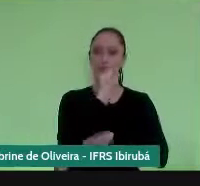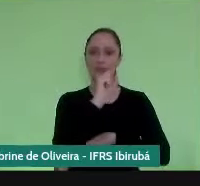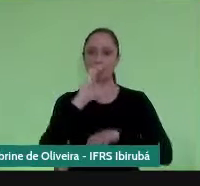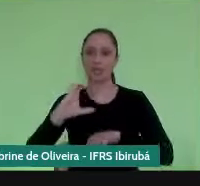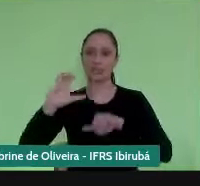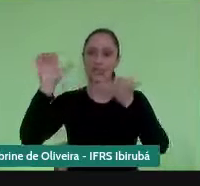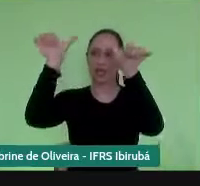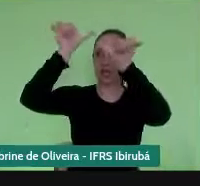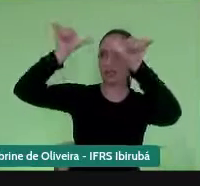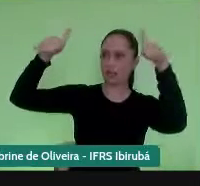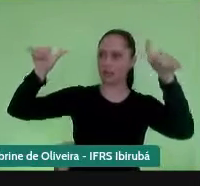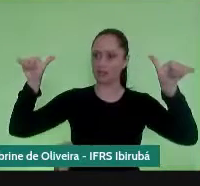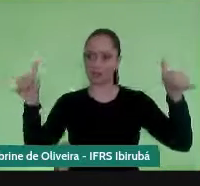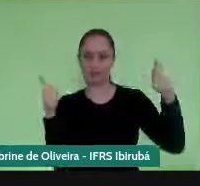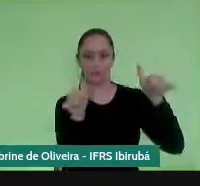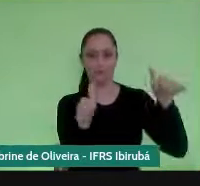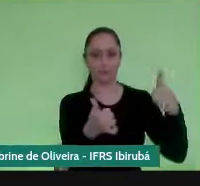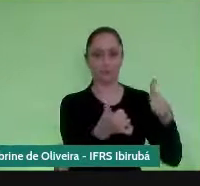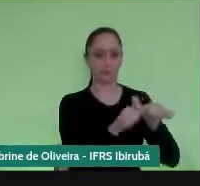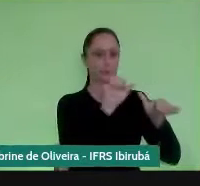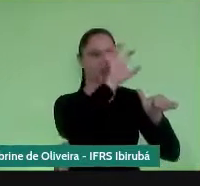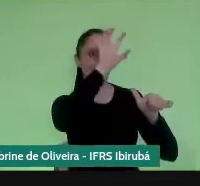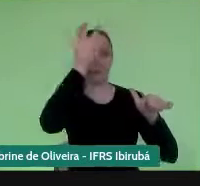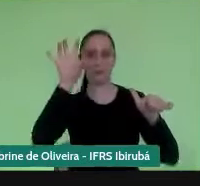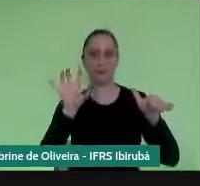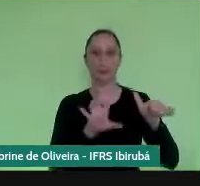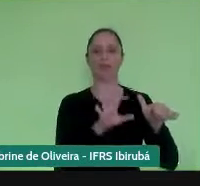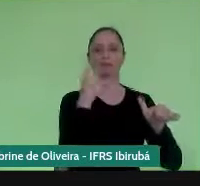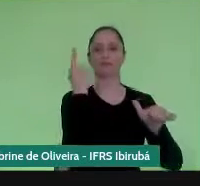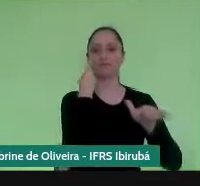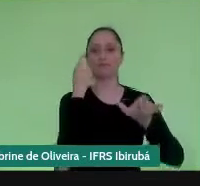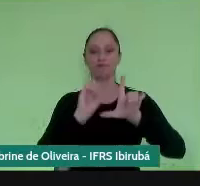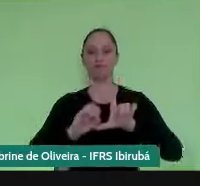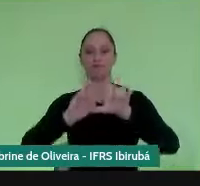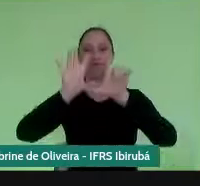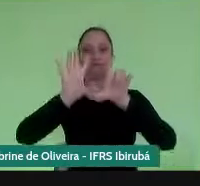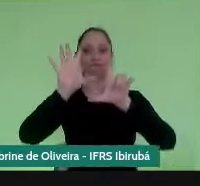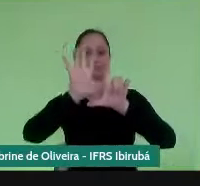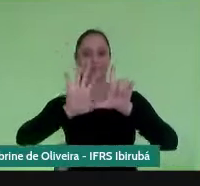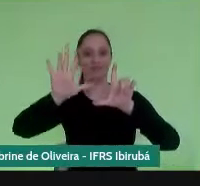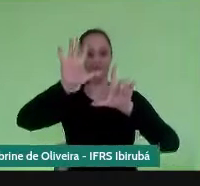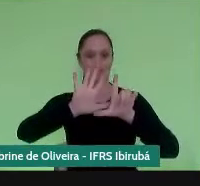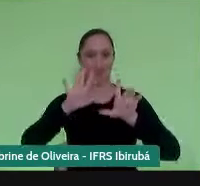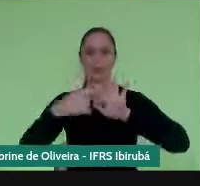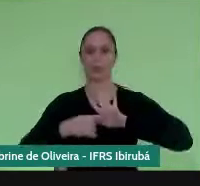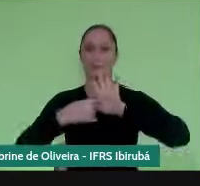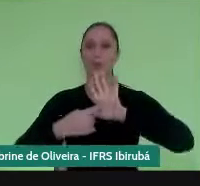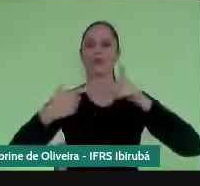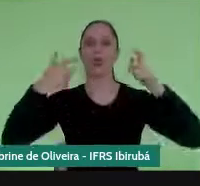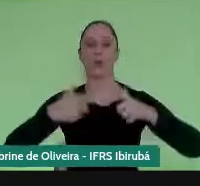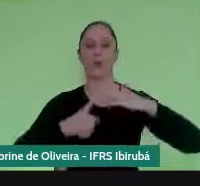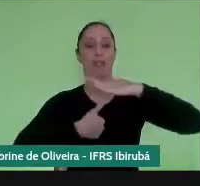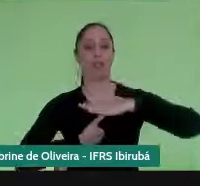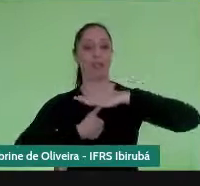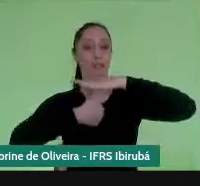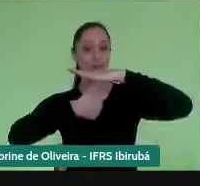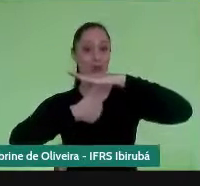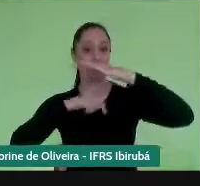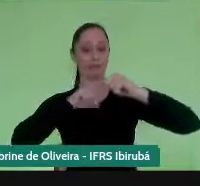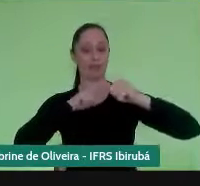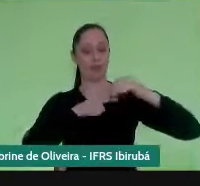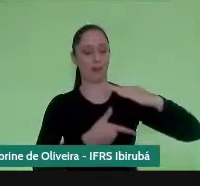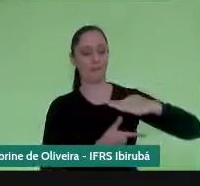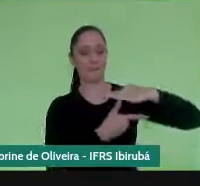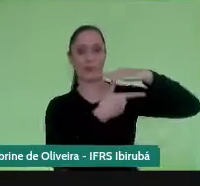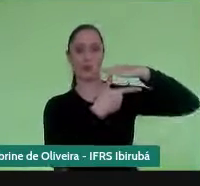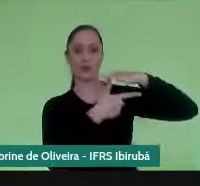22 campos. Coloquei aqui a representação da reitoria. Na reitoria, nós temos a Pró-Reitoria de Ensino,